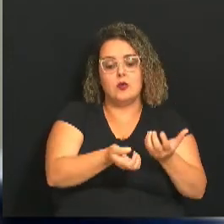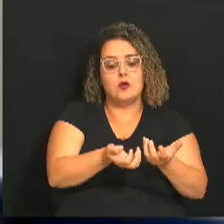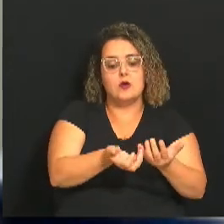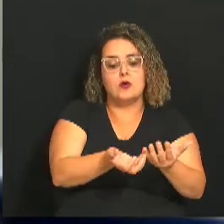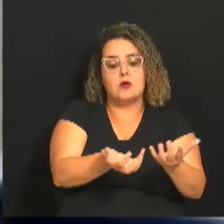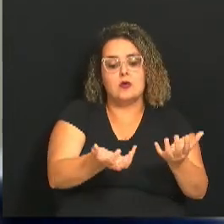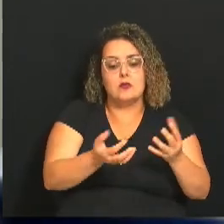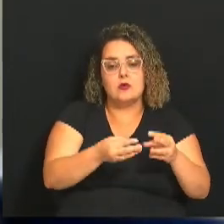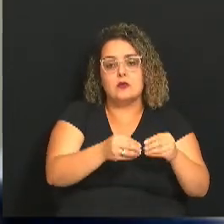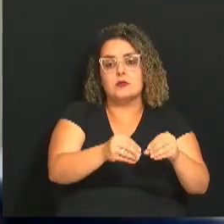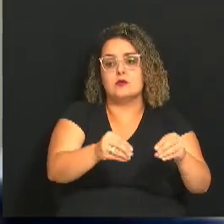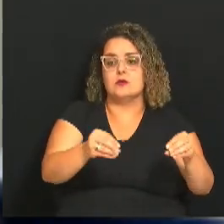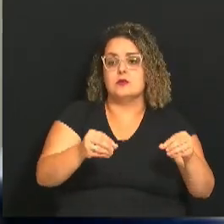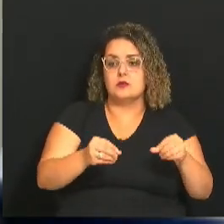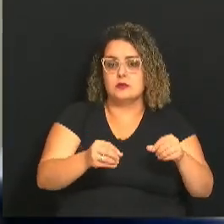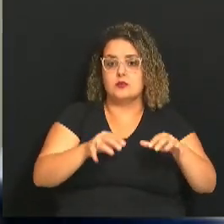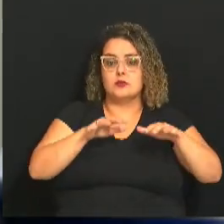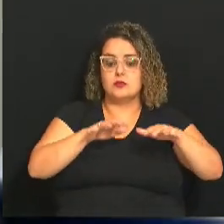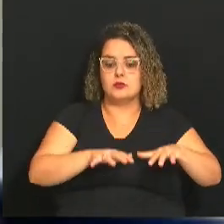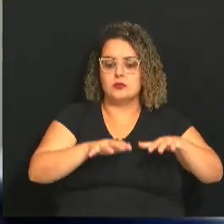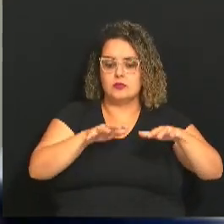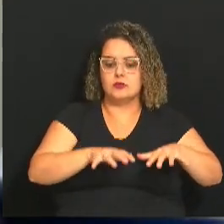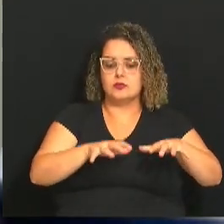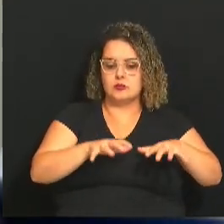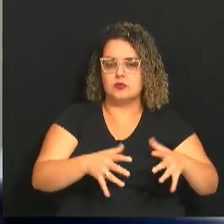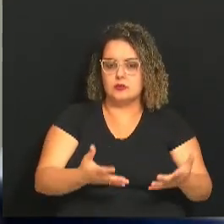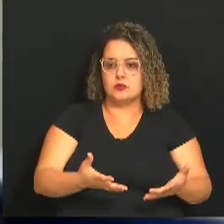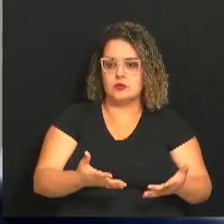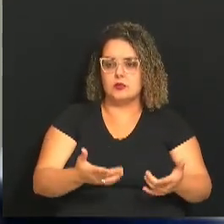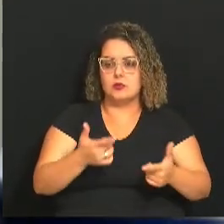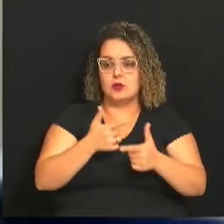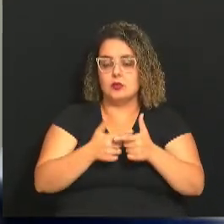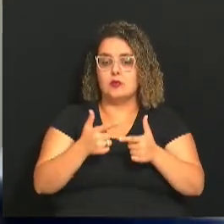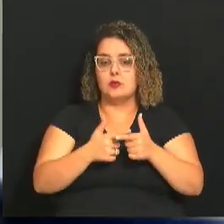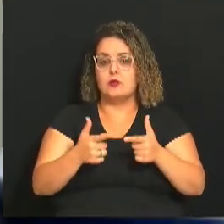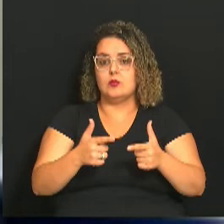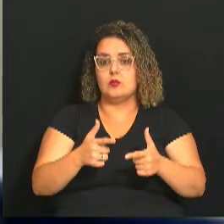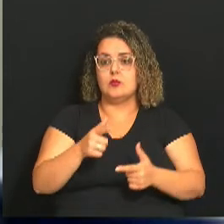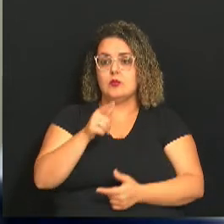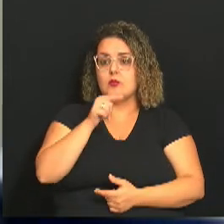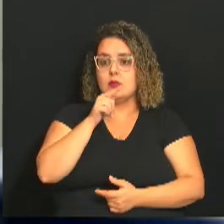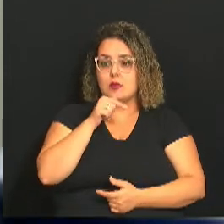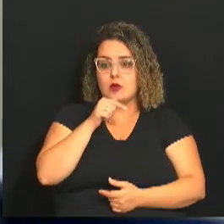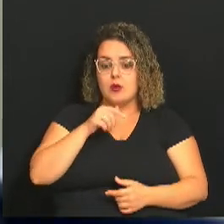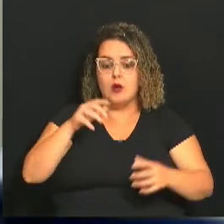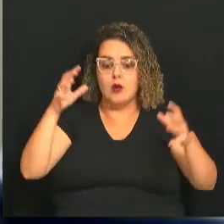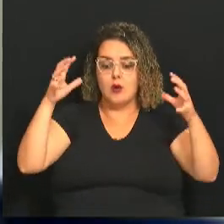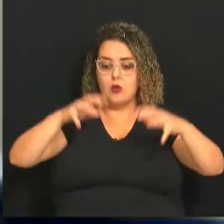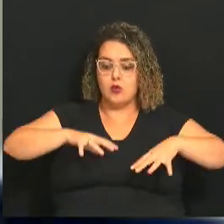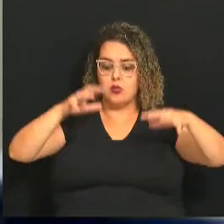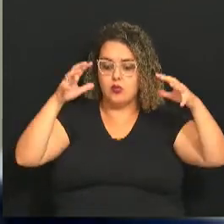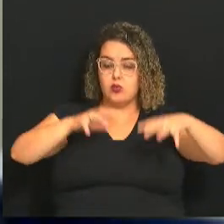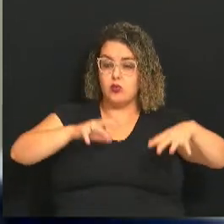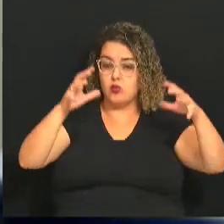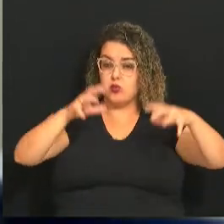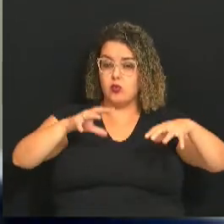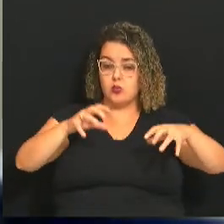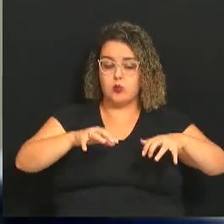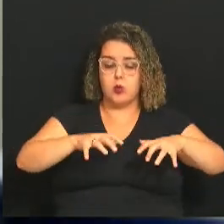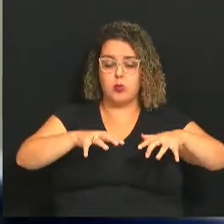terra, isso segura. E o grande problema da água, o que é? É o volume, né? Você tem